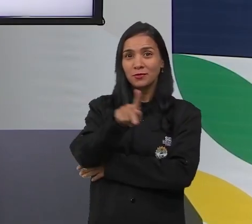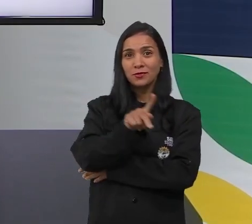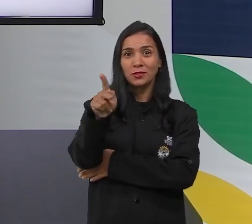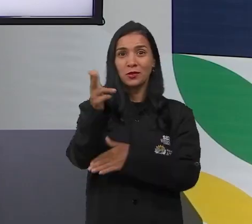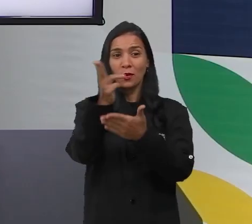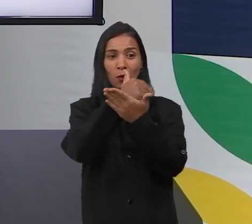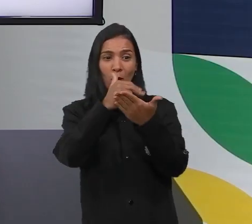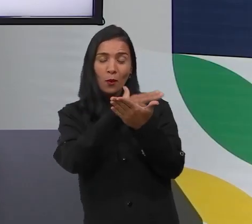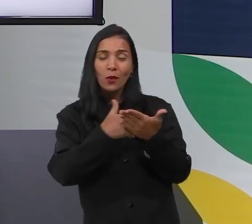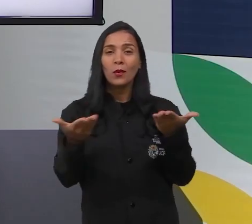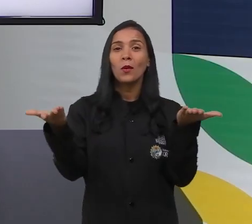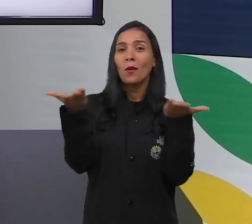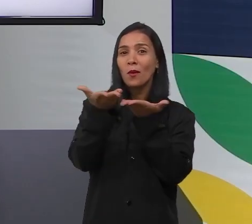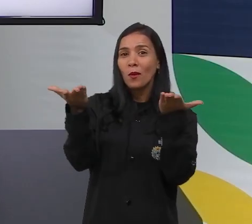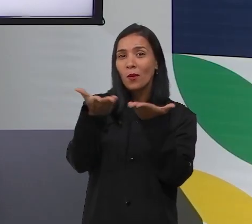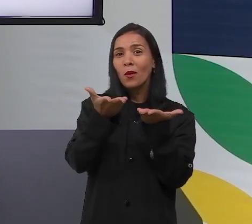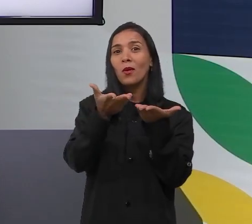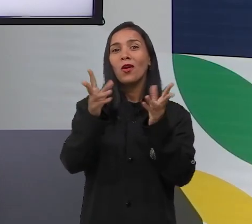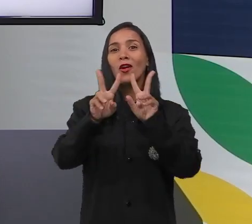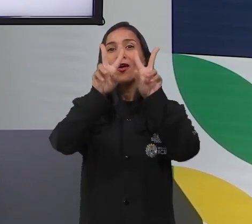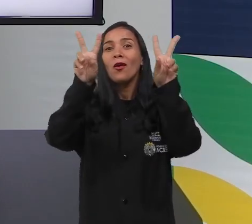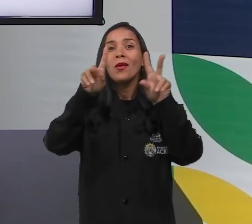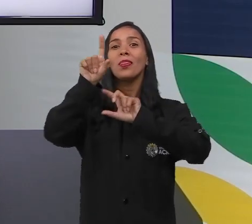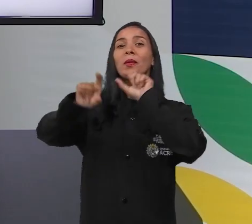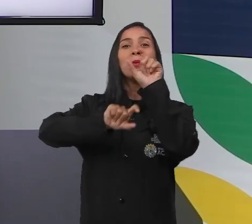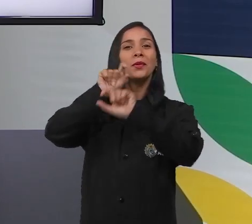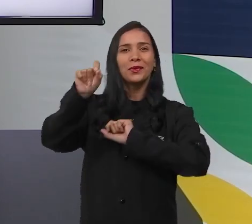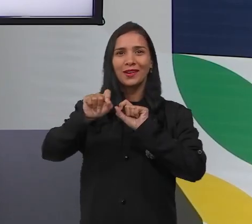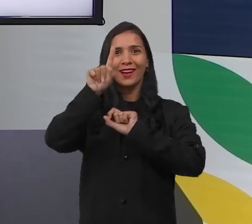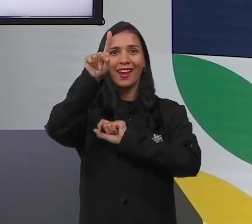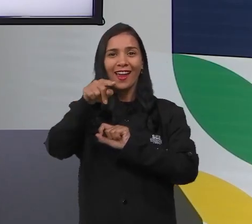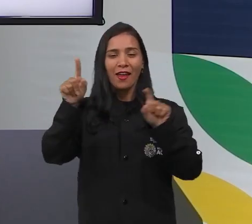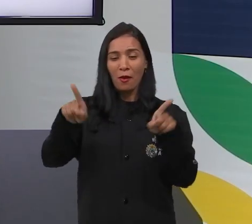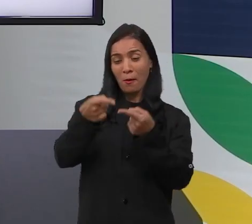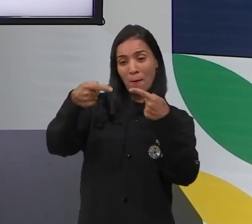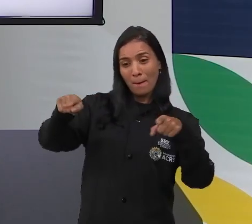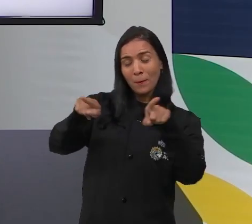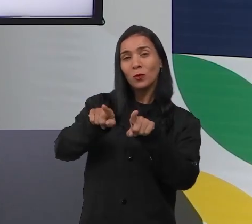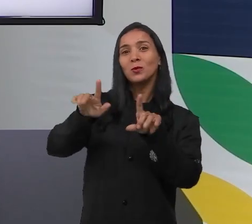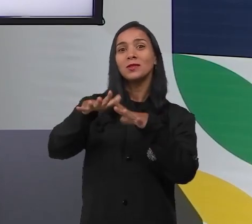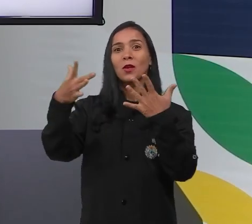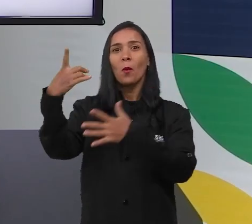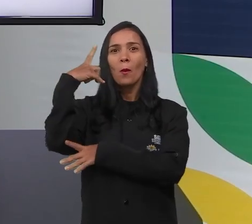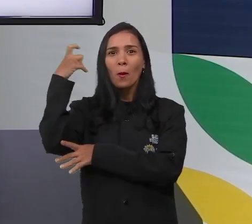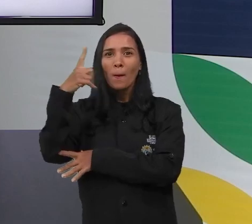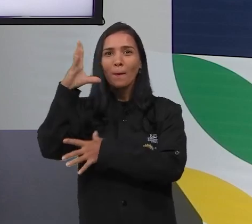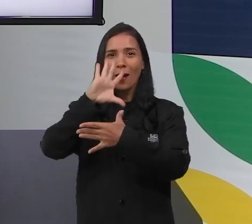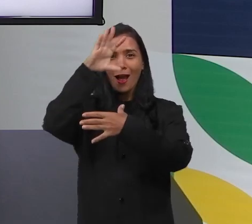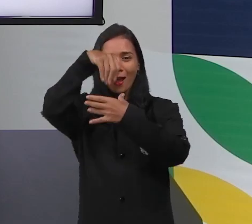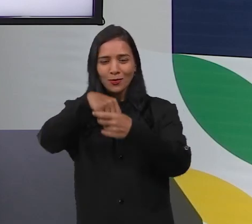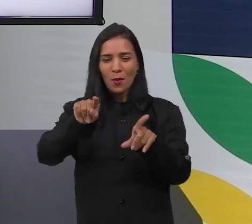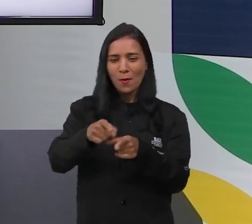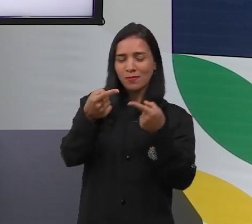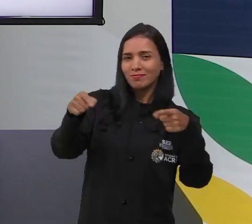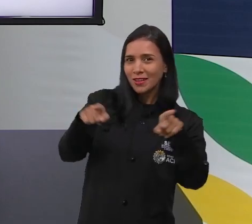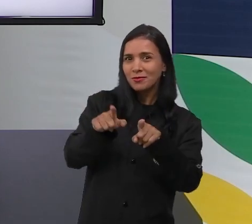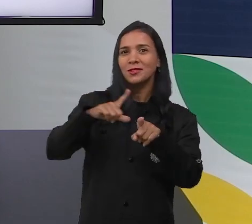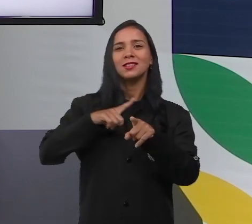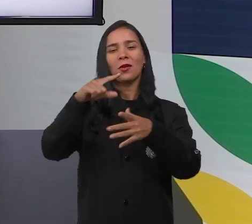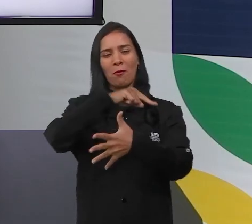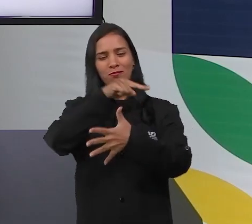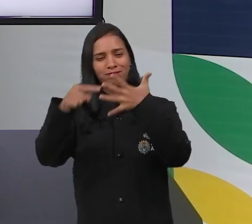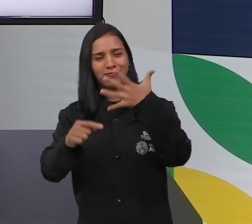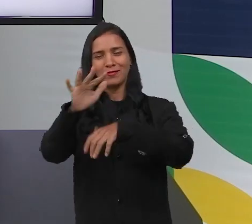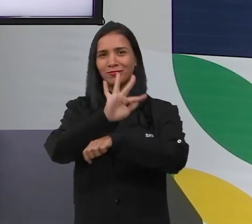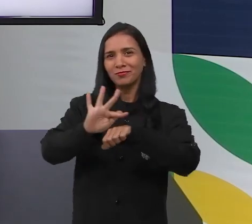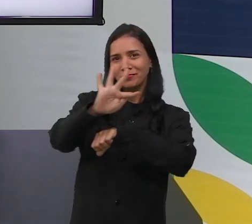sobre música, nós vamos falar sobre os sons que compõem as músicas, nós vamos falar sobre os elementos formais da